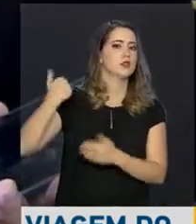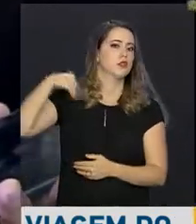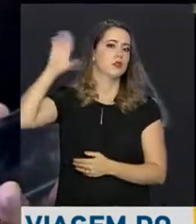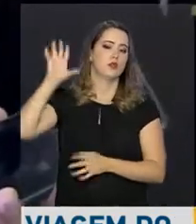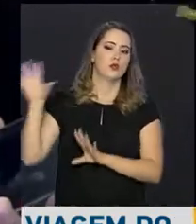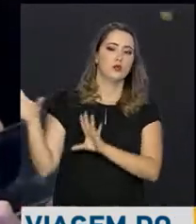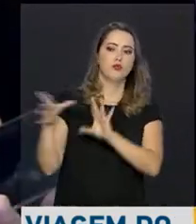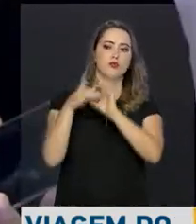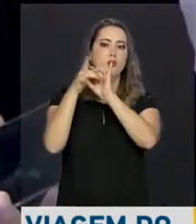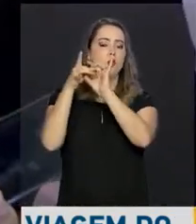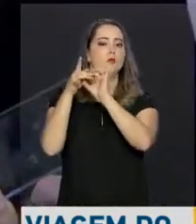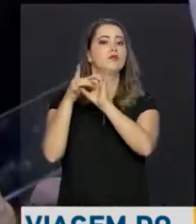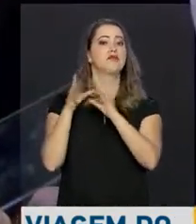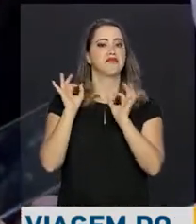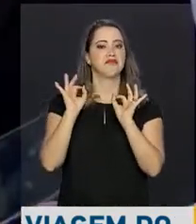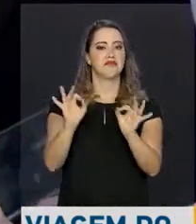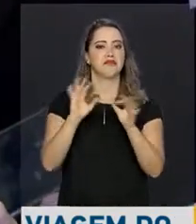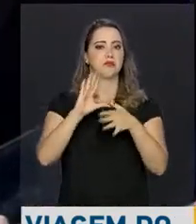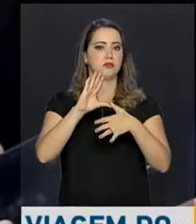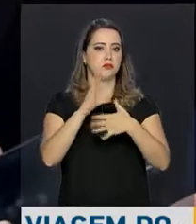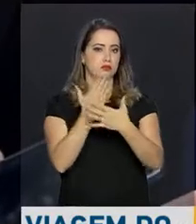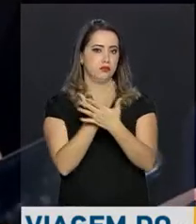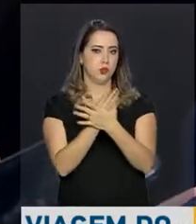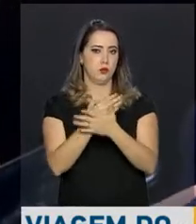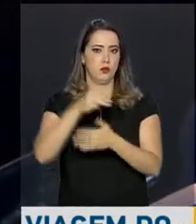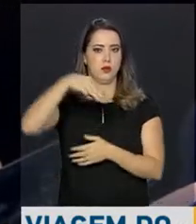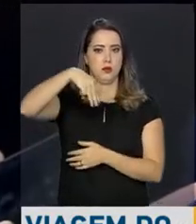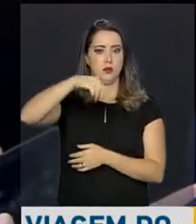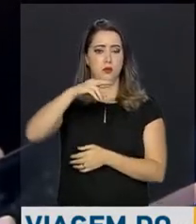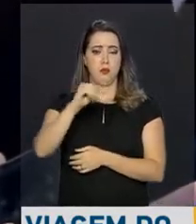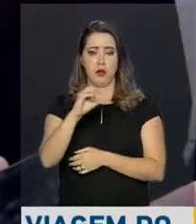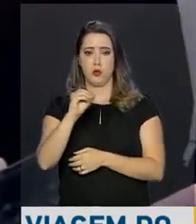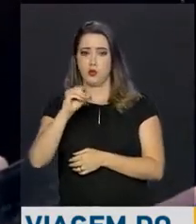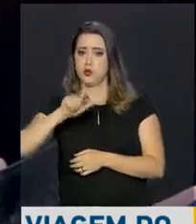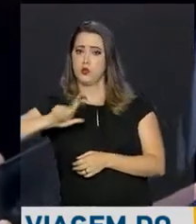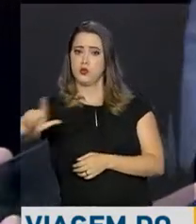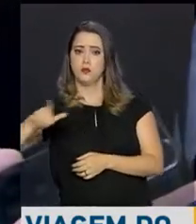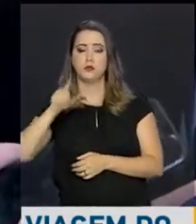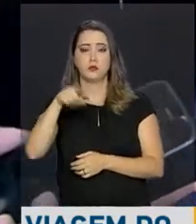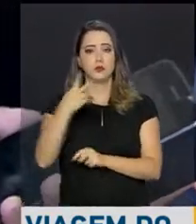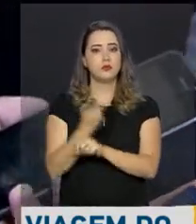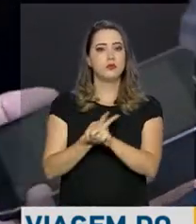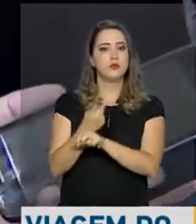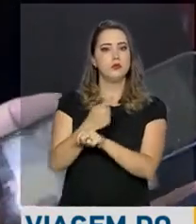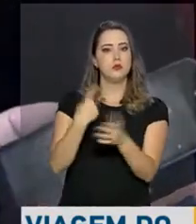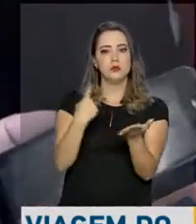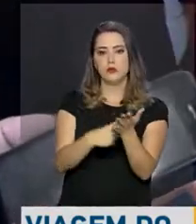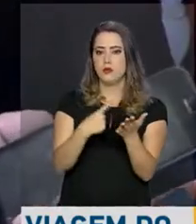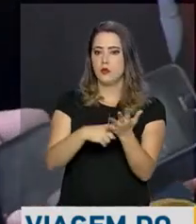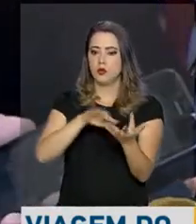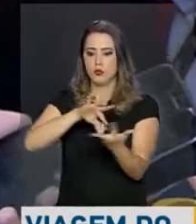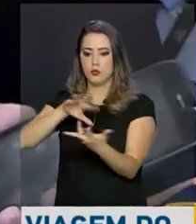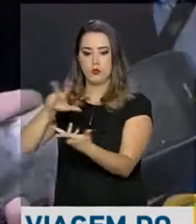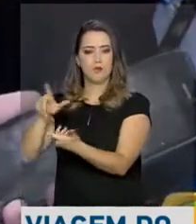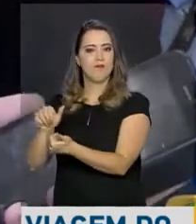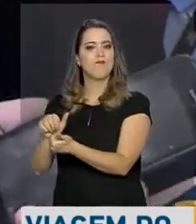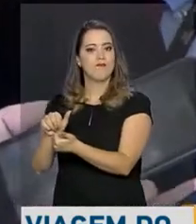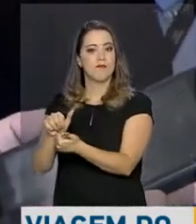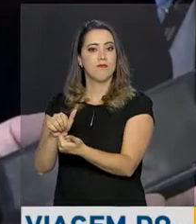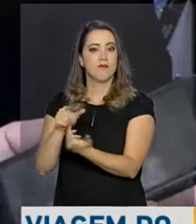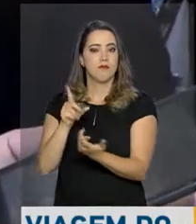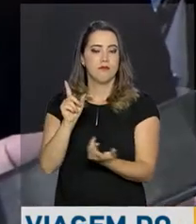unidade absoluta do Mercosul, que naturalmente busca acordos internacionais, né?